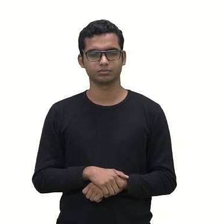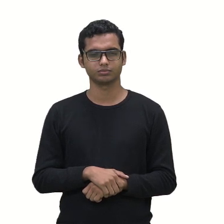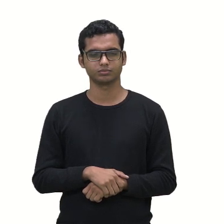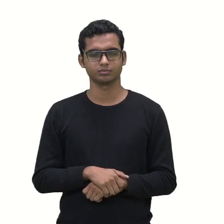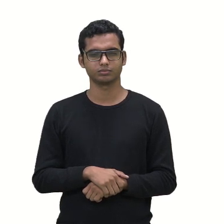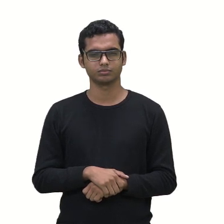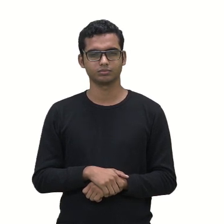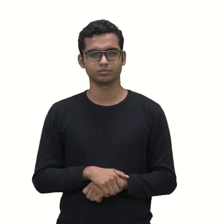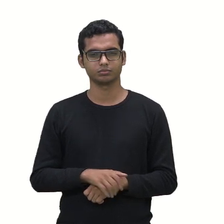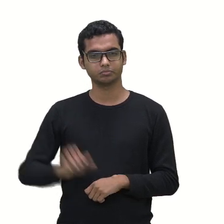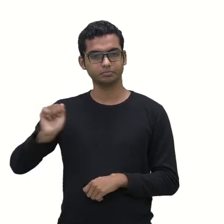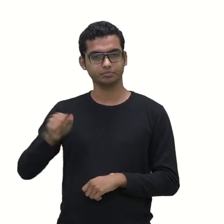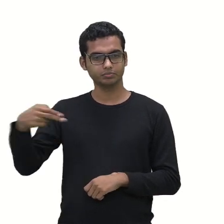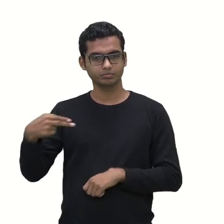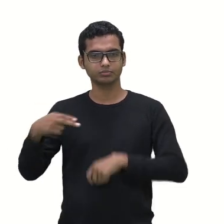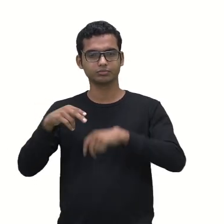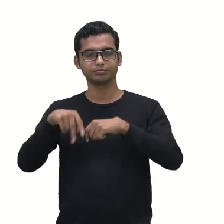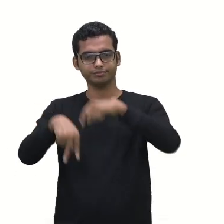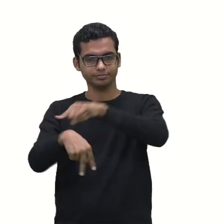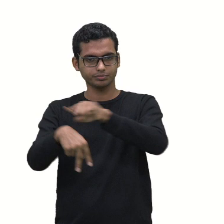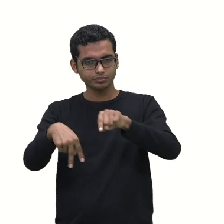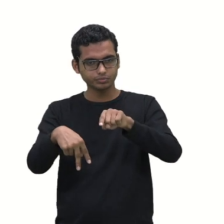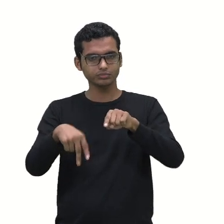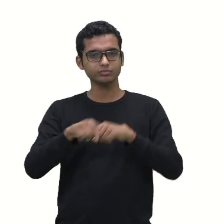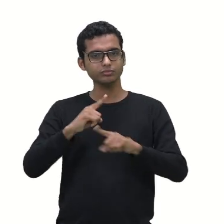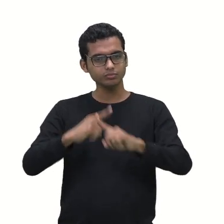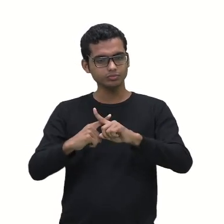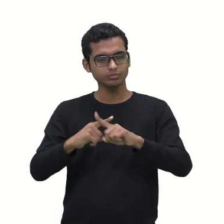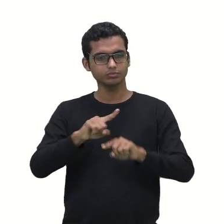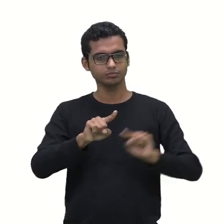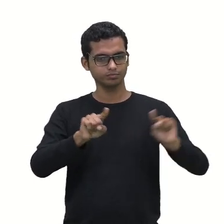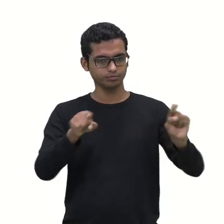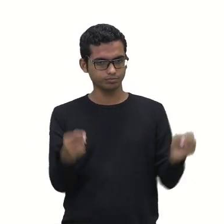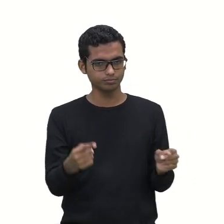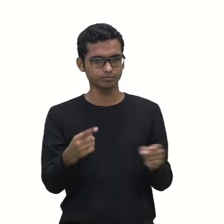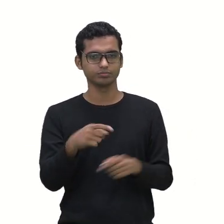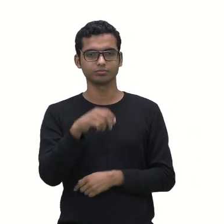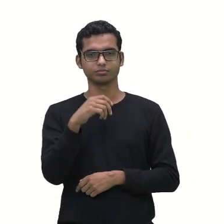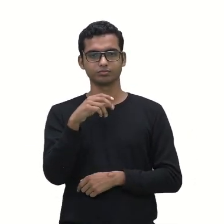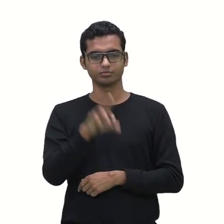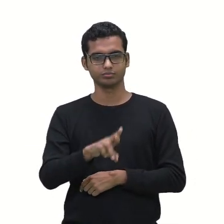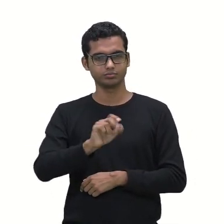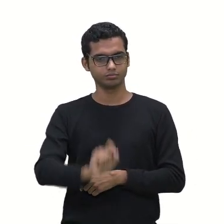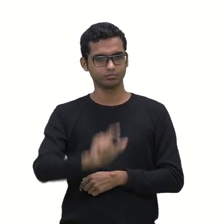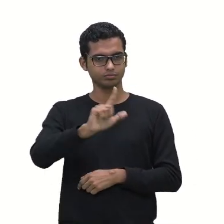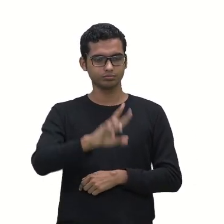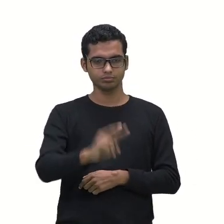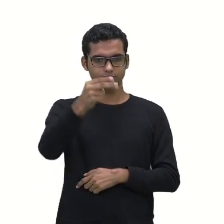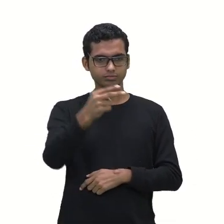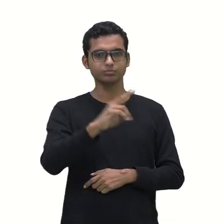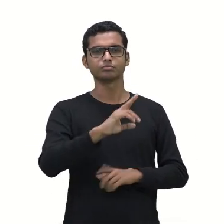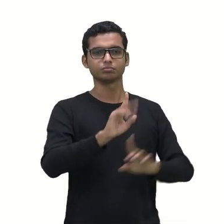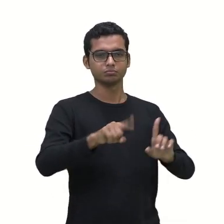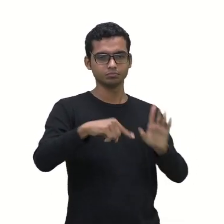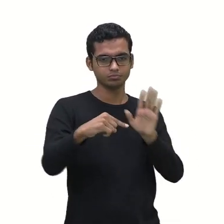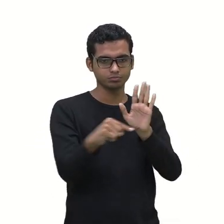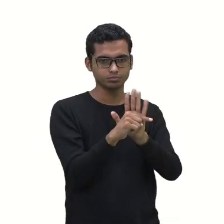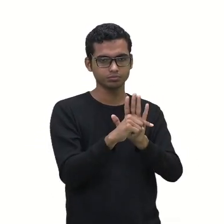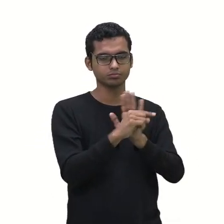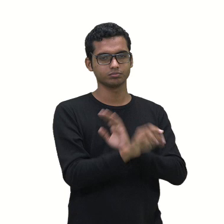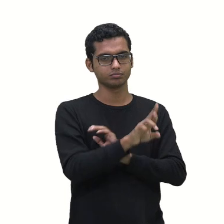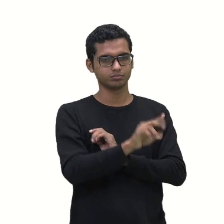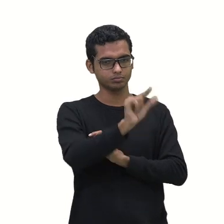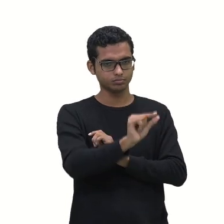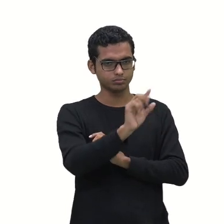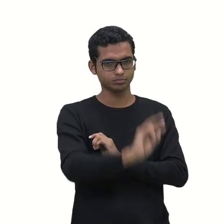bom? Π multiplicado com o R maior ao quadrado